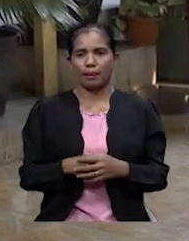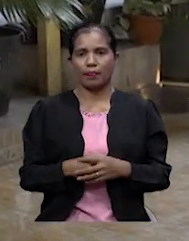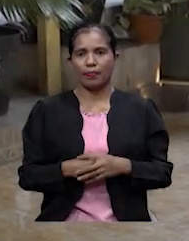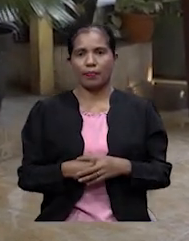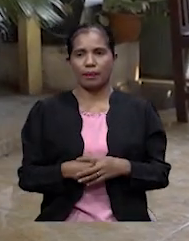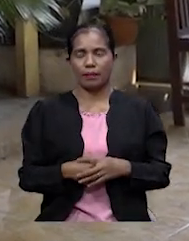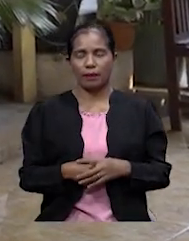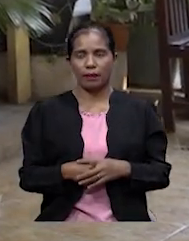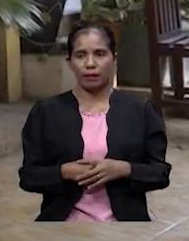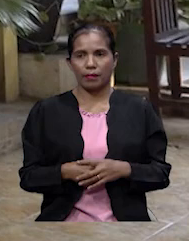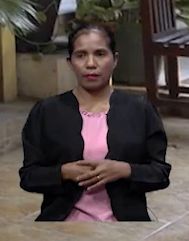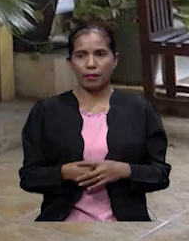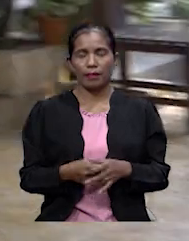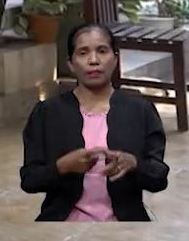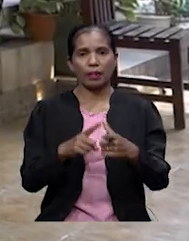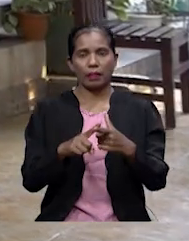De Duni,